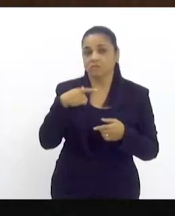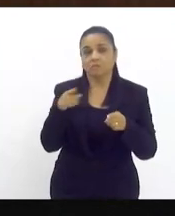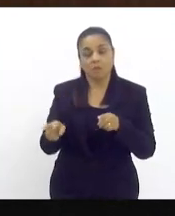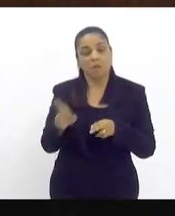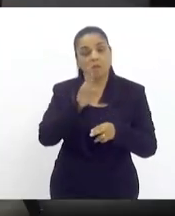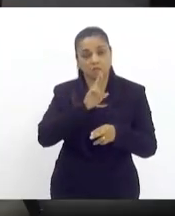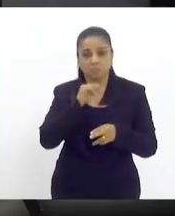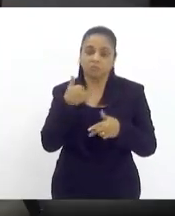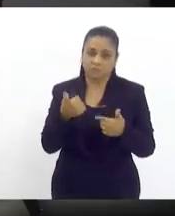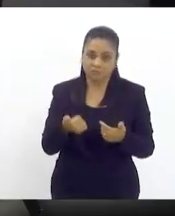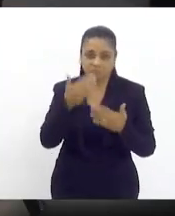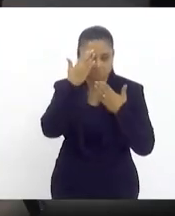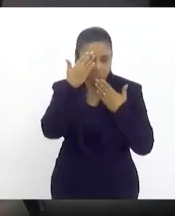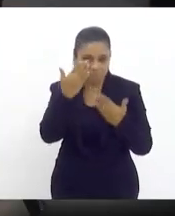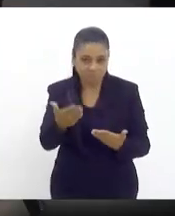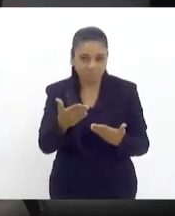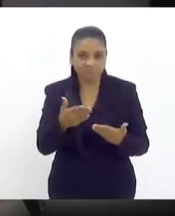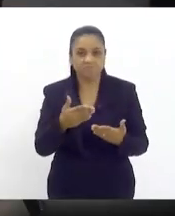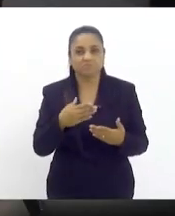a gente obrigado